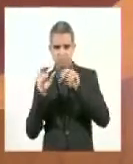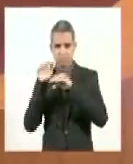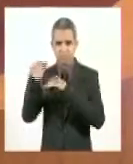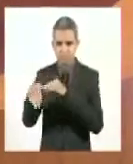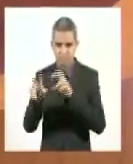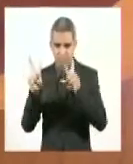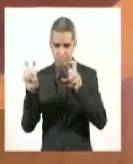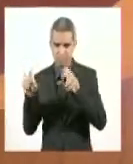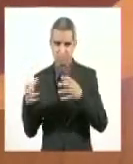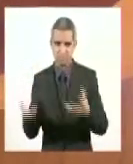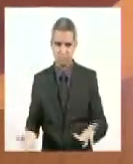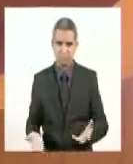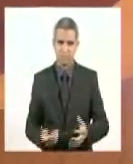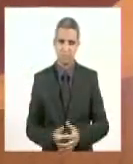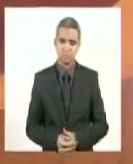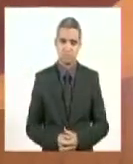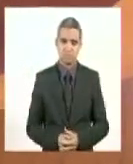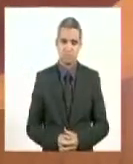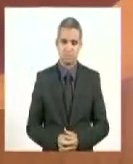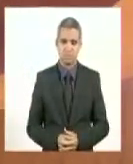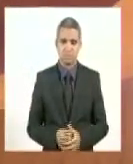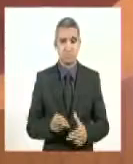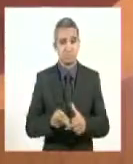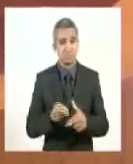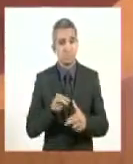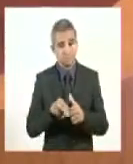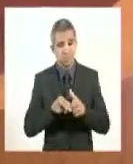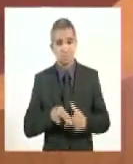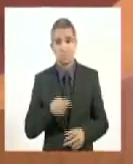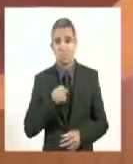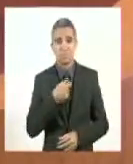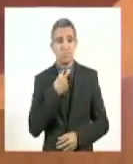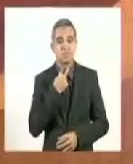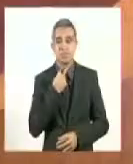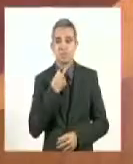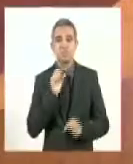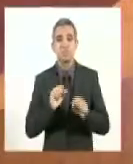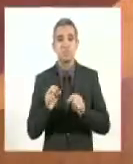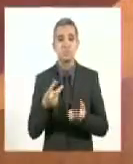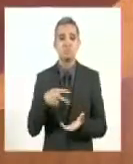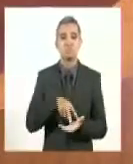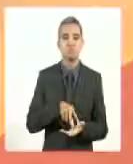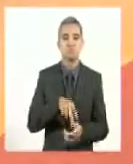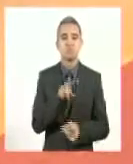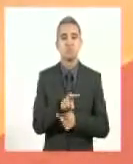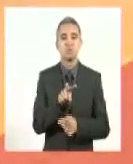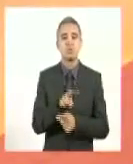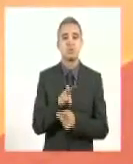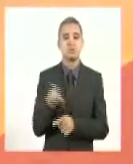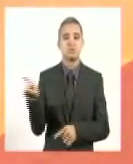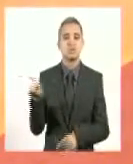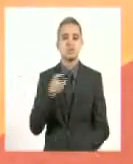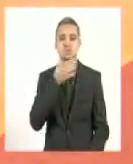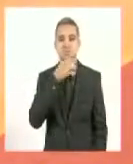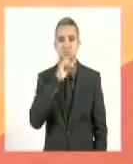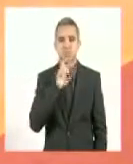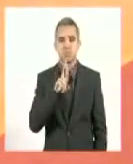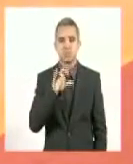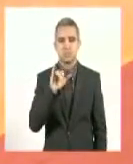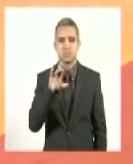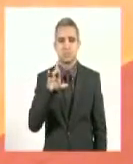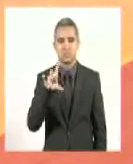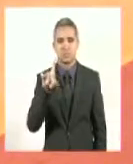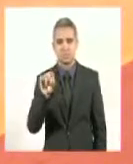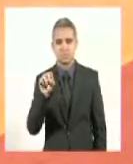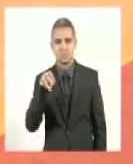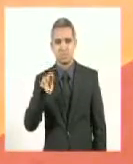tribuna diariamente para estar defendendo o Ricardo Murat. Ele se defende, ele não precisa da minha